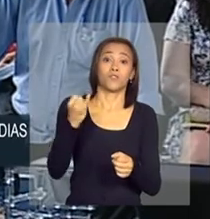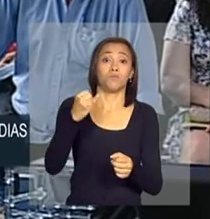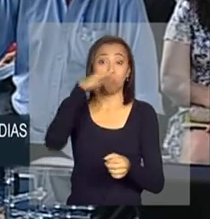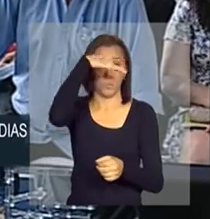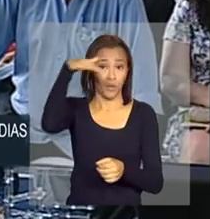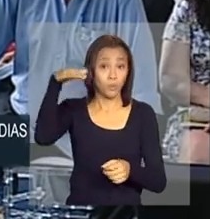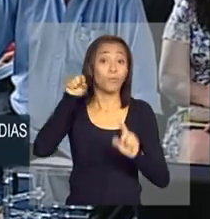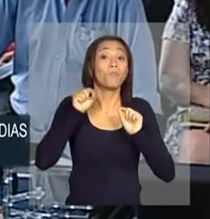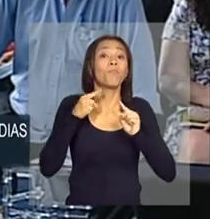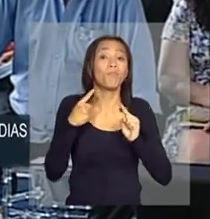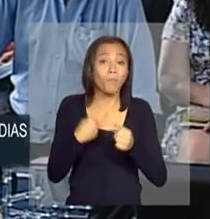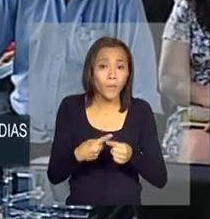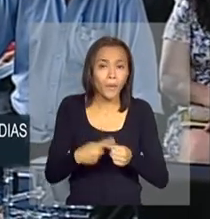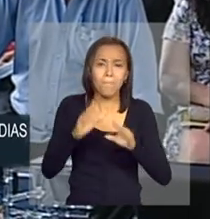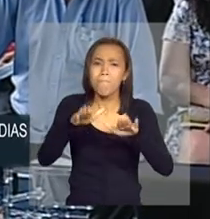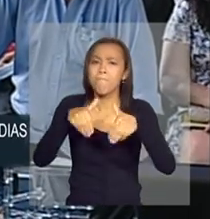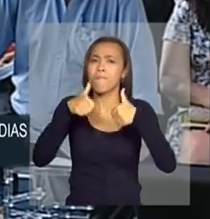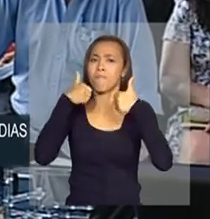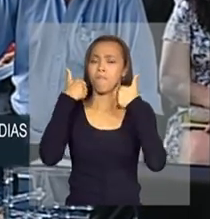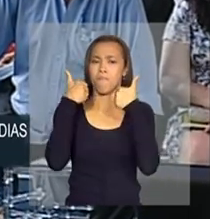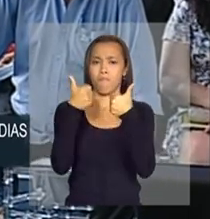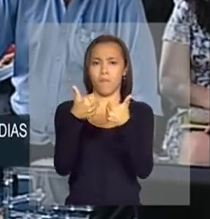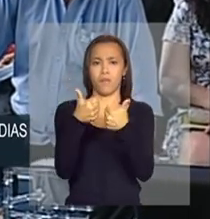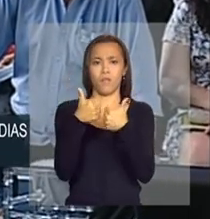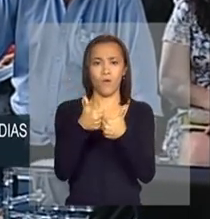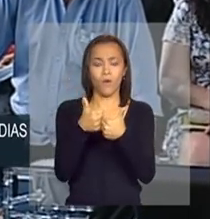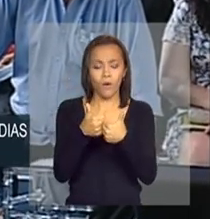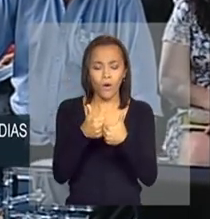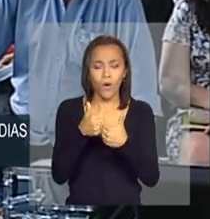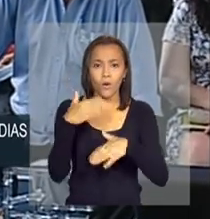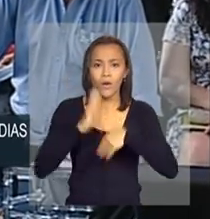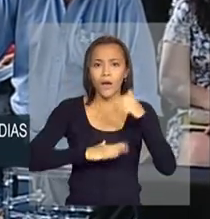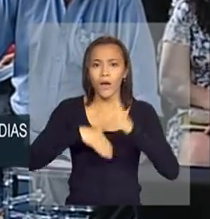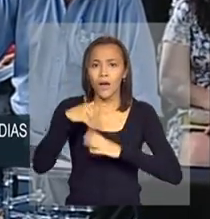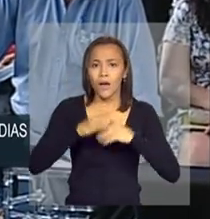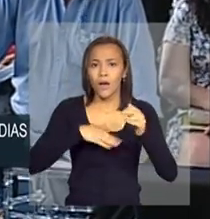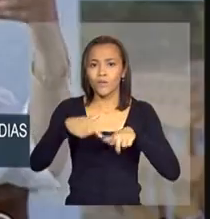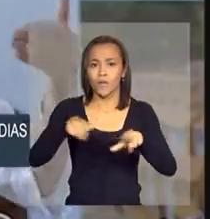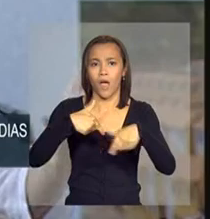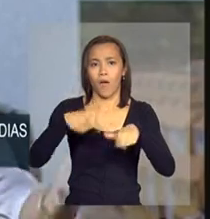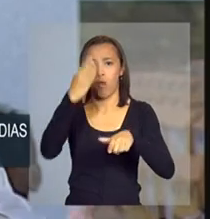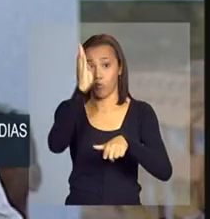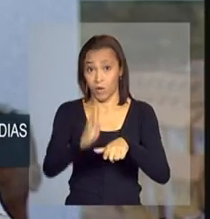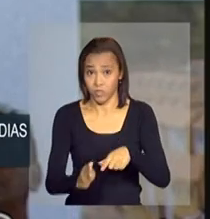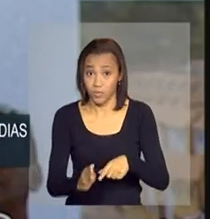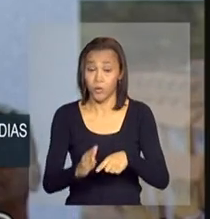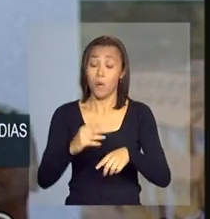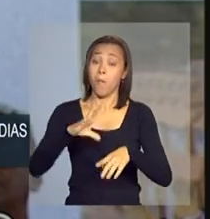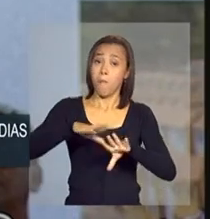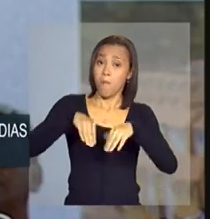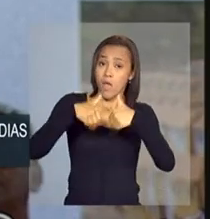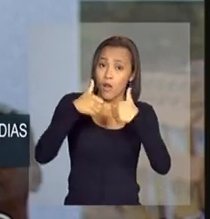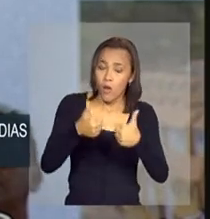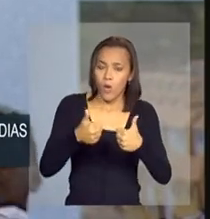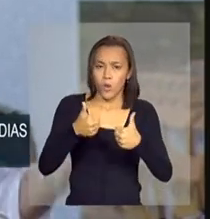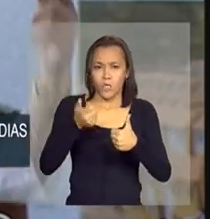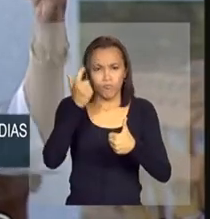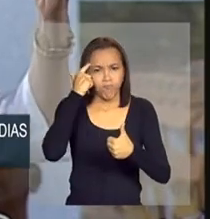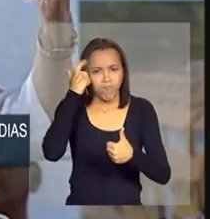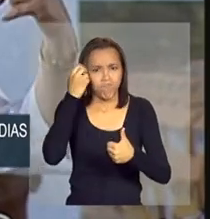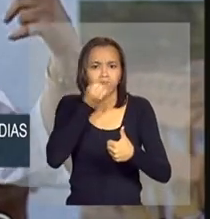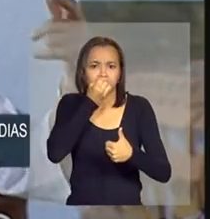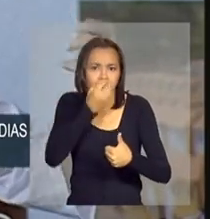porque melhora a qualidade do trabalho no Brasil aumenta a capacidade do